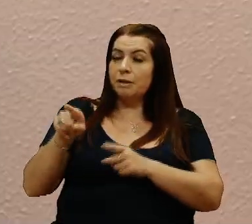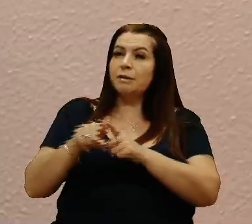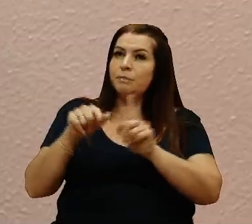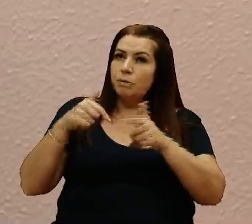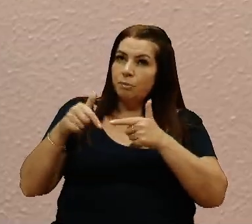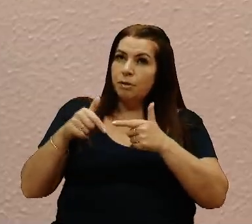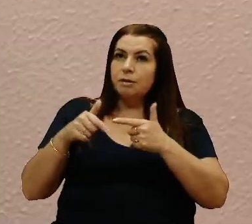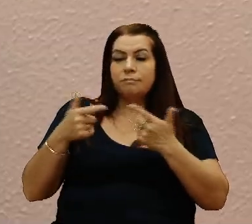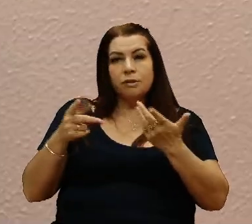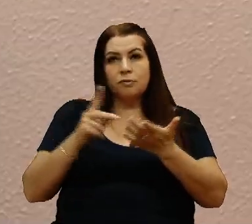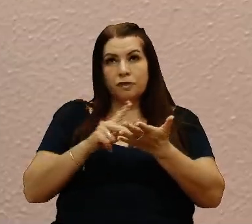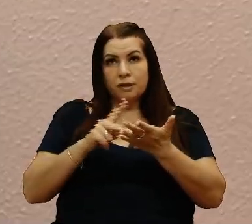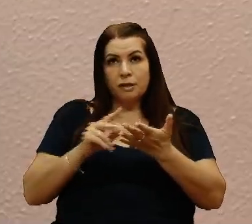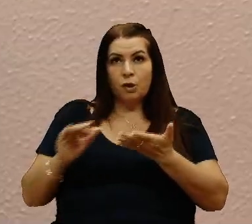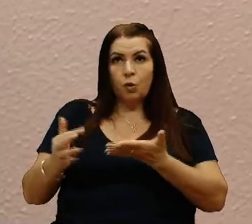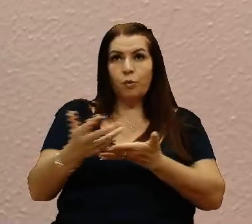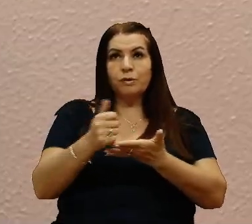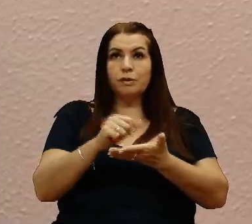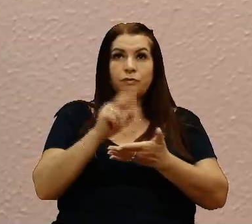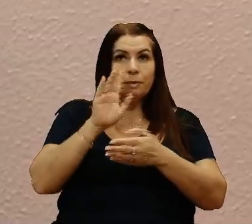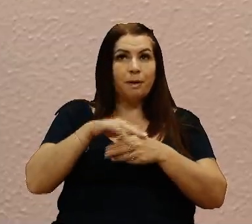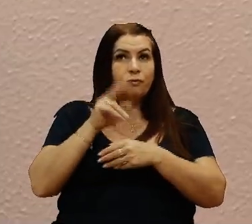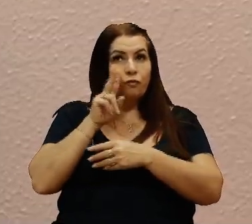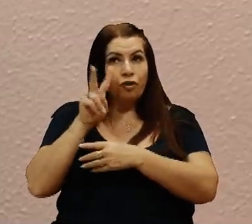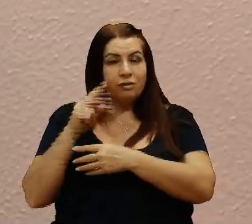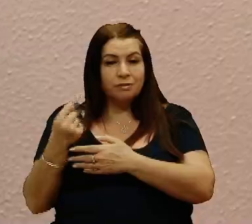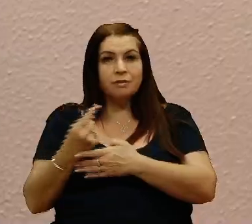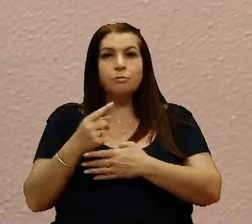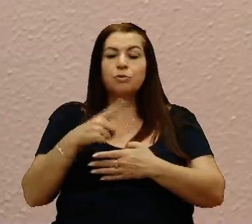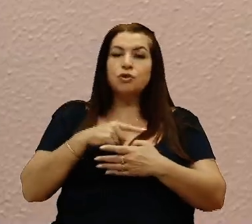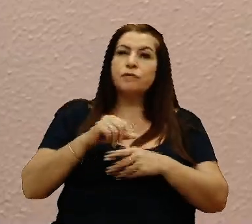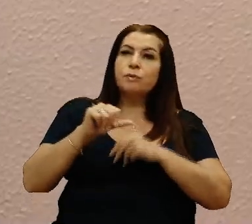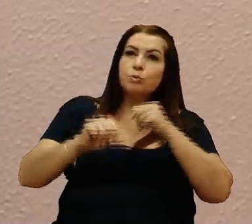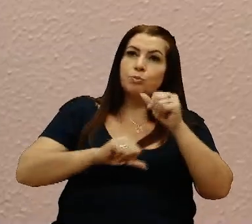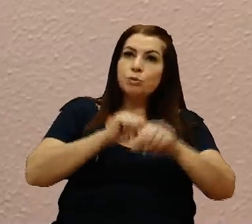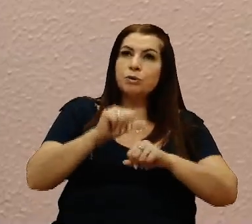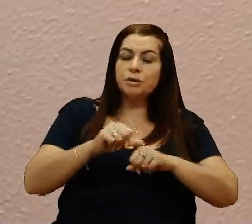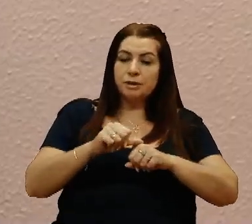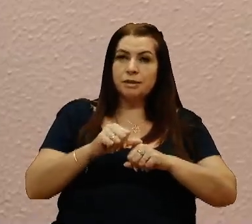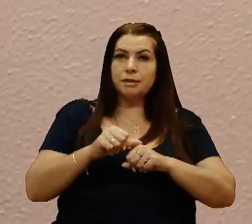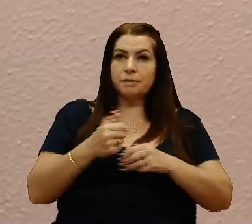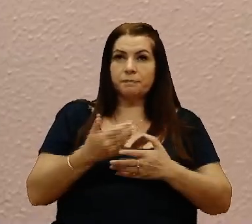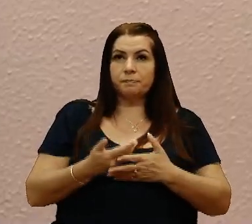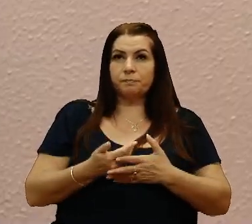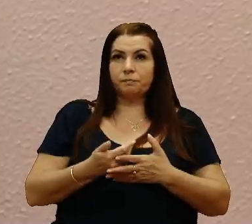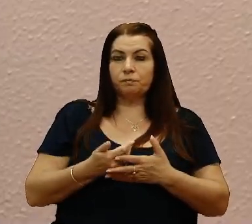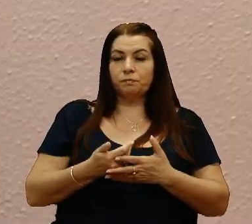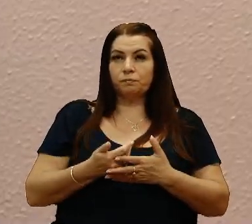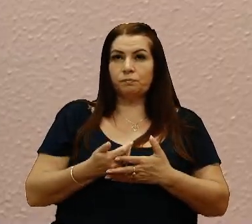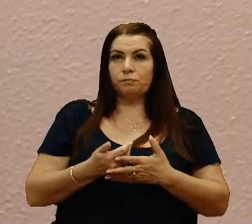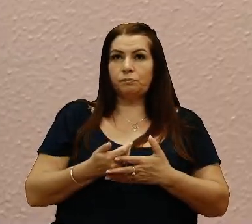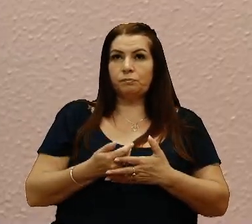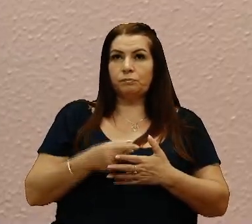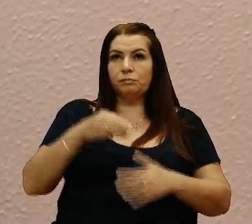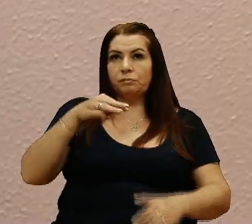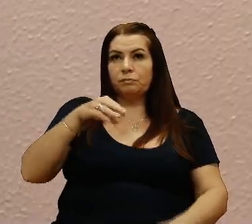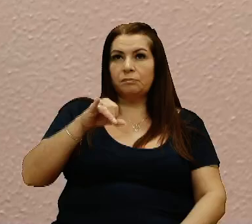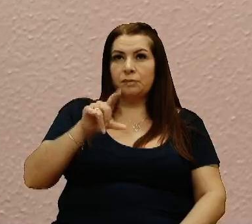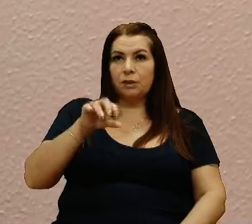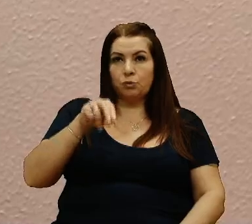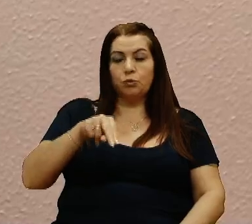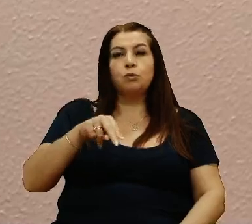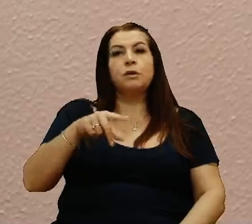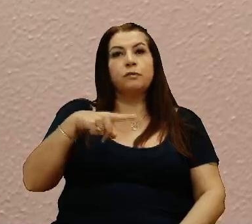a Codeca vinha se fortalecendo. Agora, tivemos a mudança para Milton, que foi um secretário